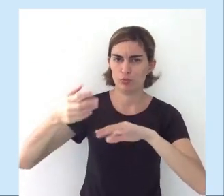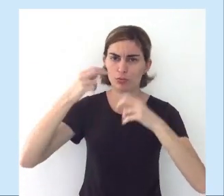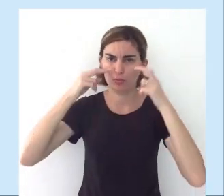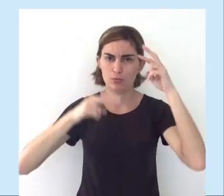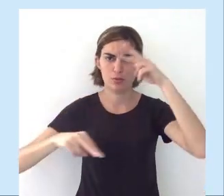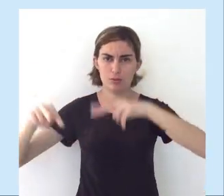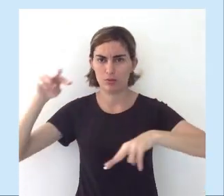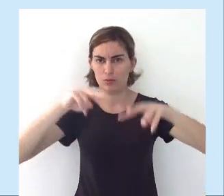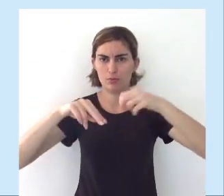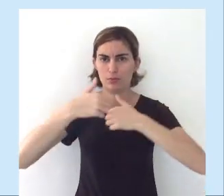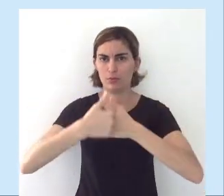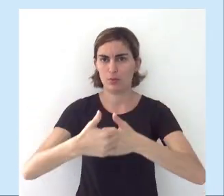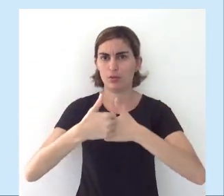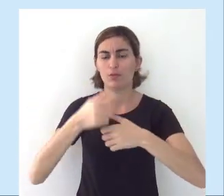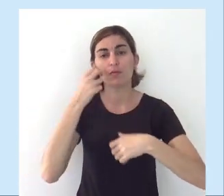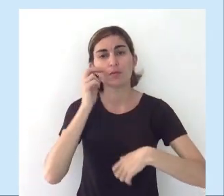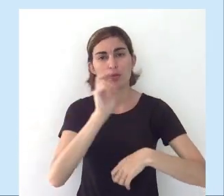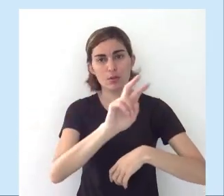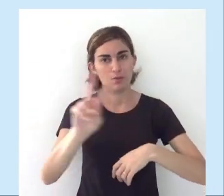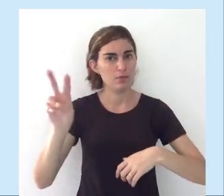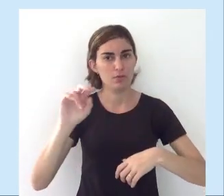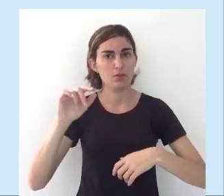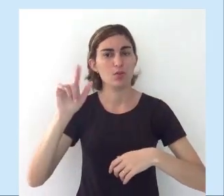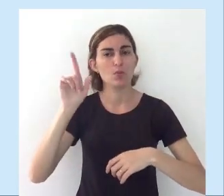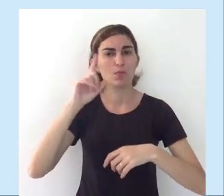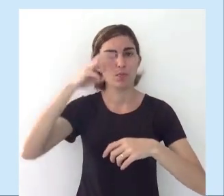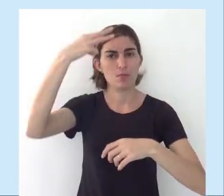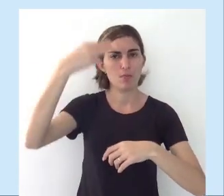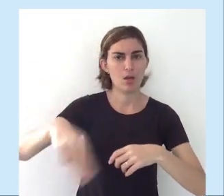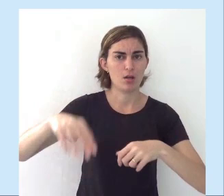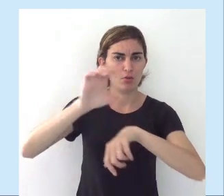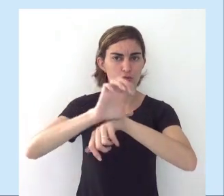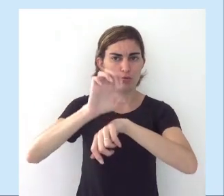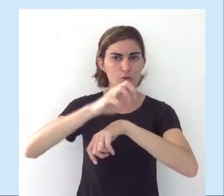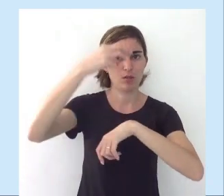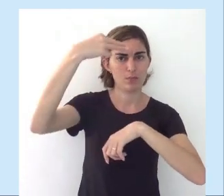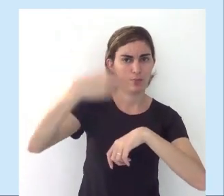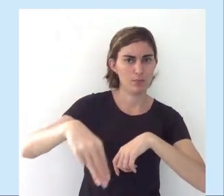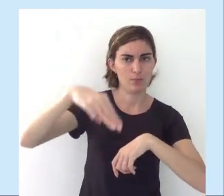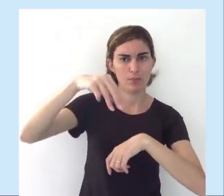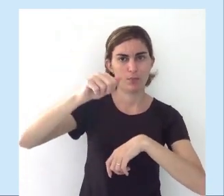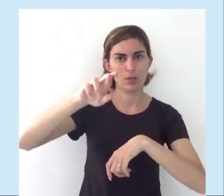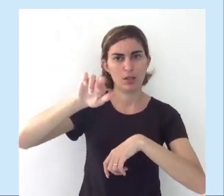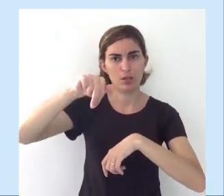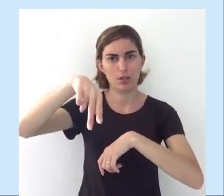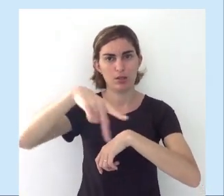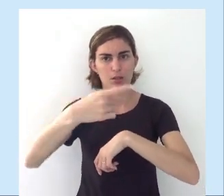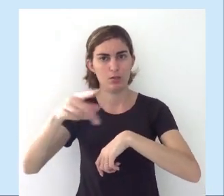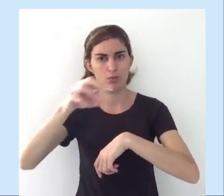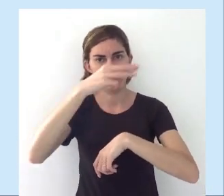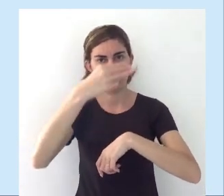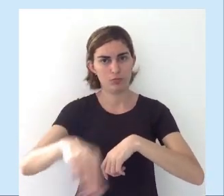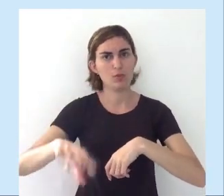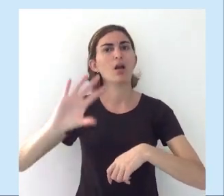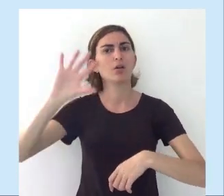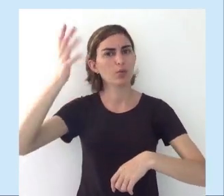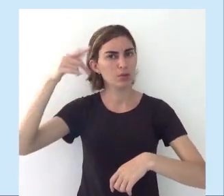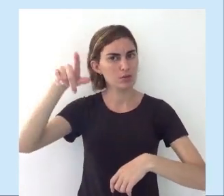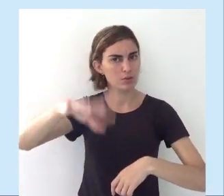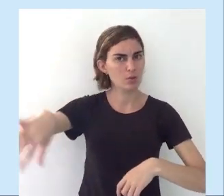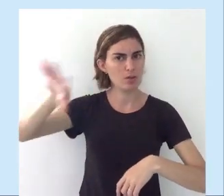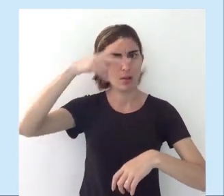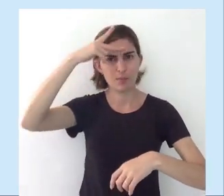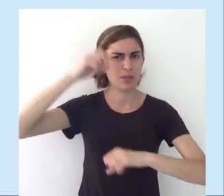acostumado a ver, né? A acompanhar, você viu que no estado do Maranhão aconteceu aí uma chuva convectiva,